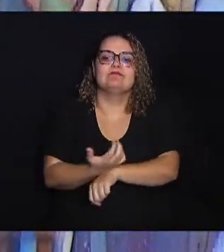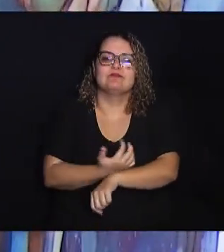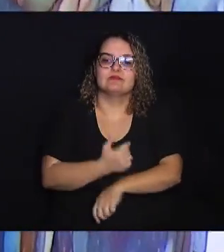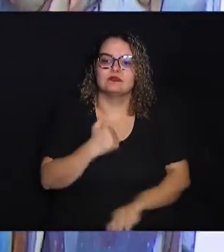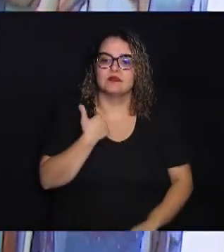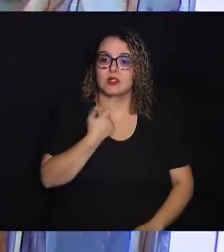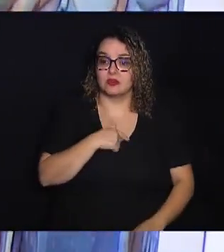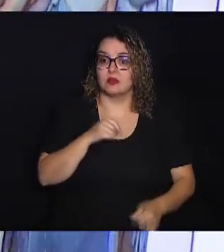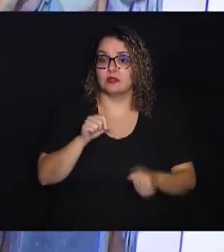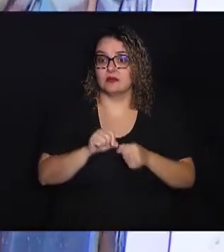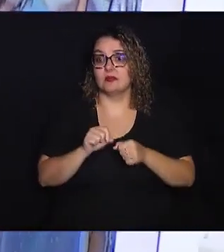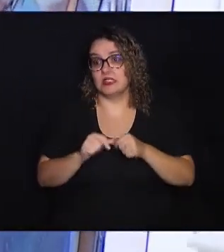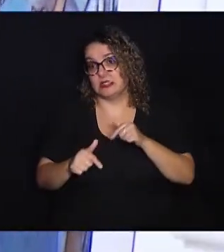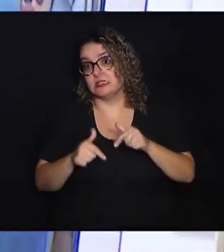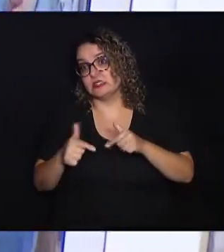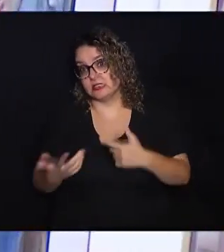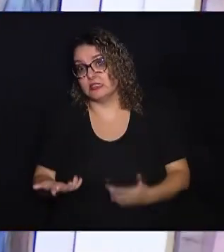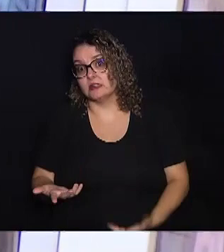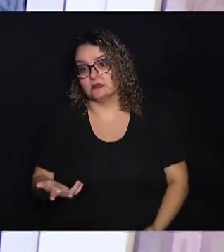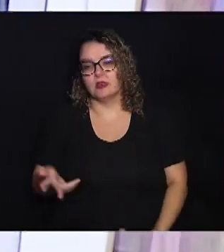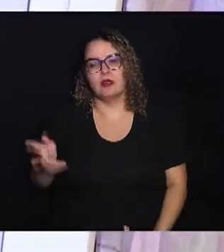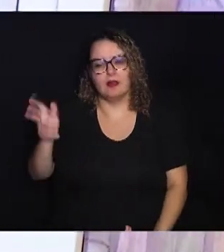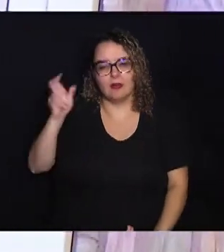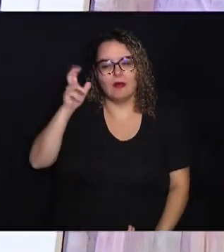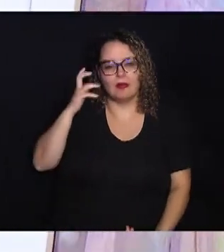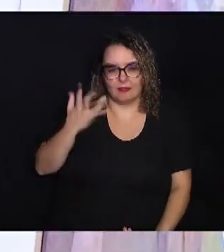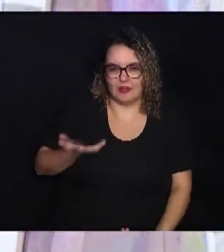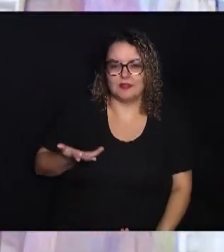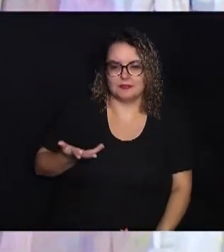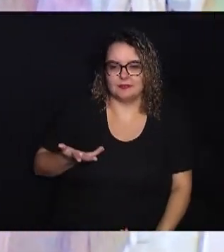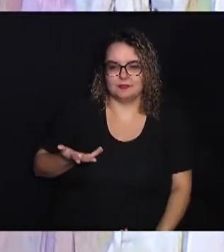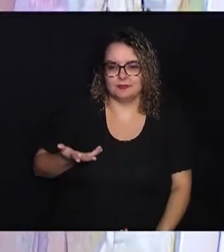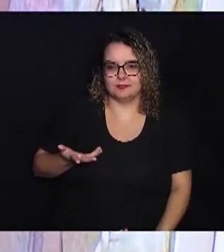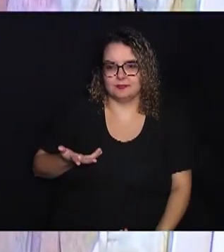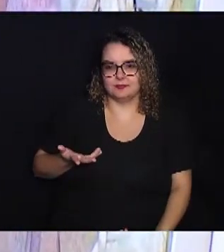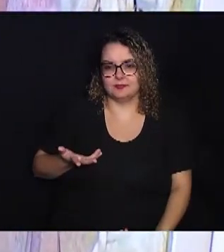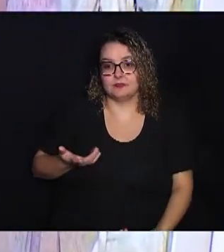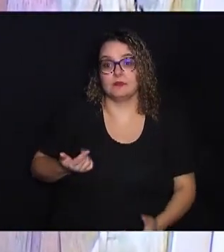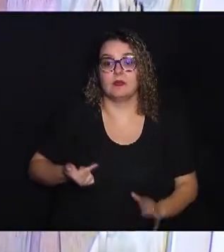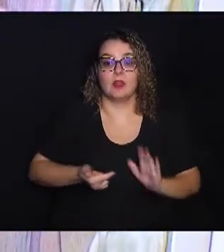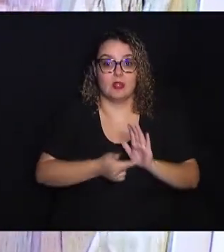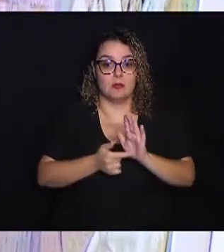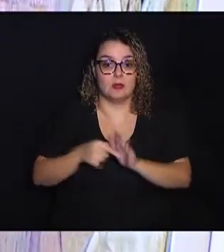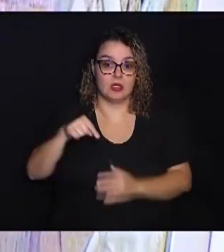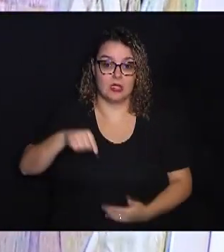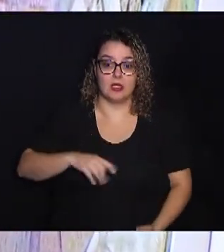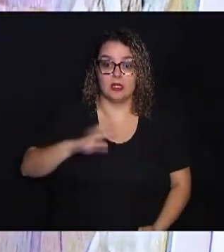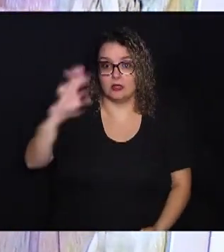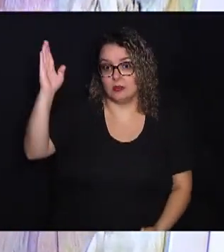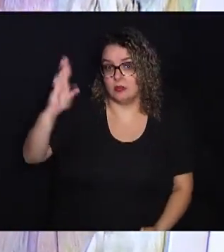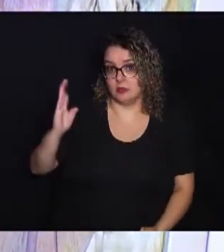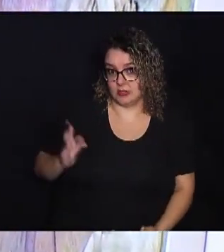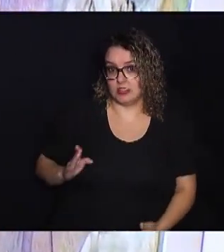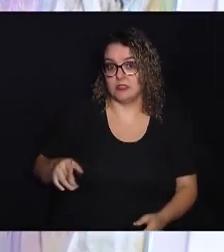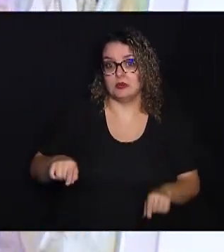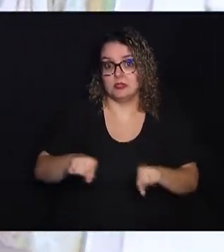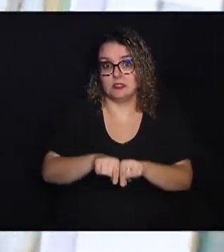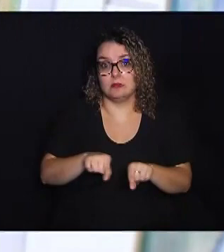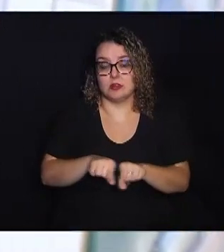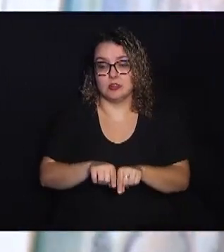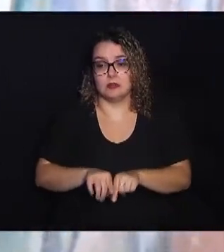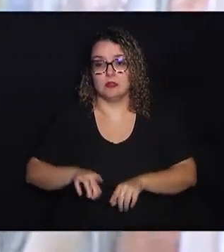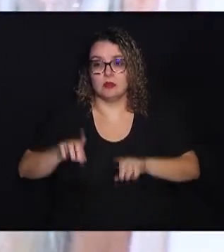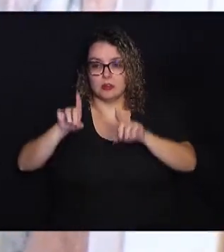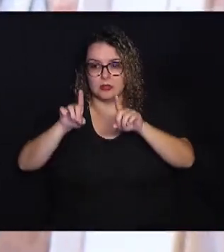fez esse trabalho, ouvir isso. E inclusive numa das exposições aqui no Brasil também, um deficiente